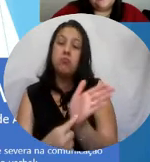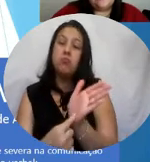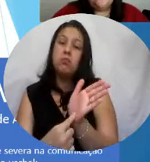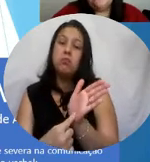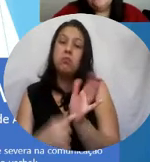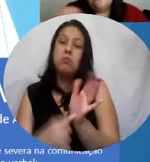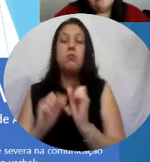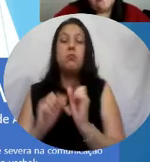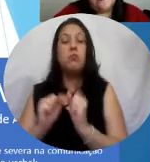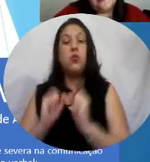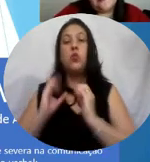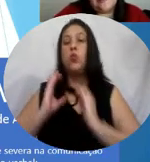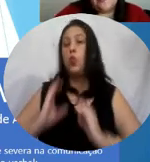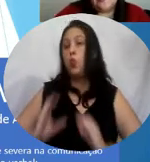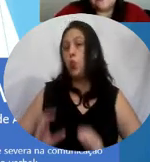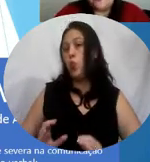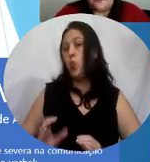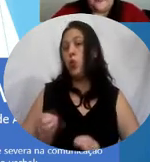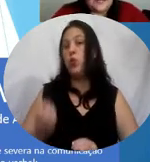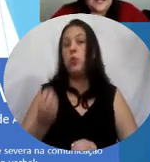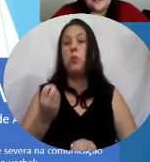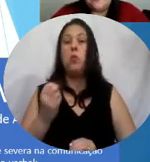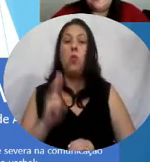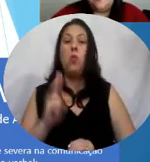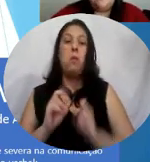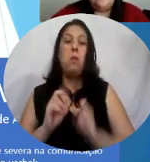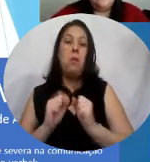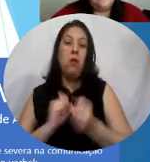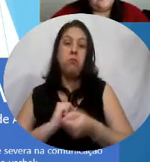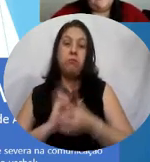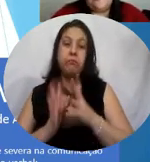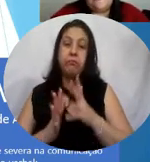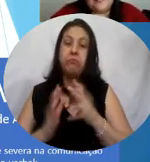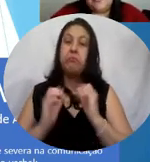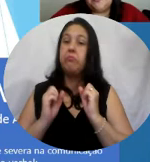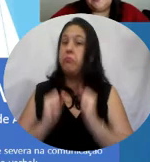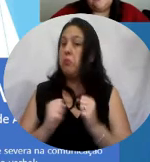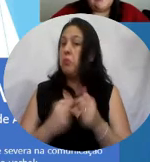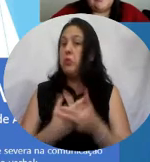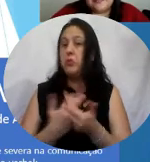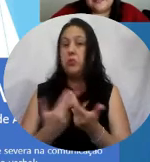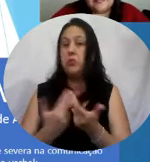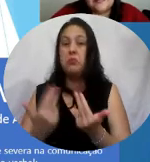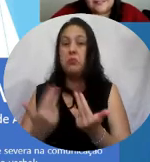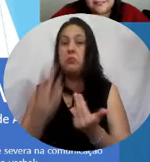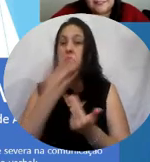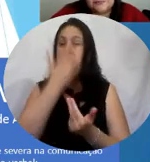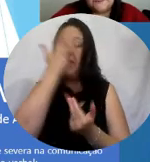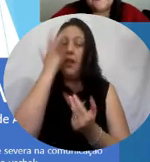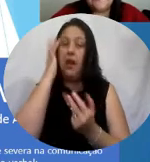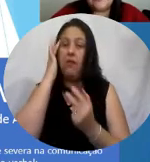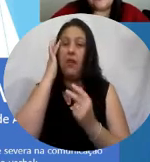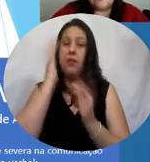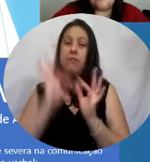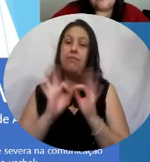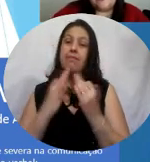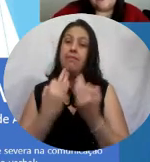pode se comunicar por meio de alguns comportamentos que são combinados entre ele e família, o meio em que ele está